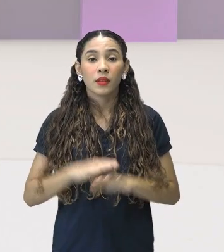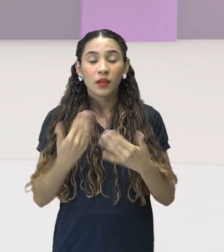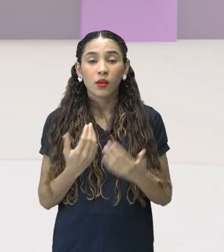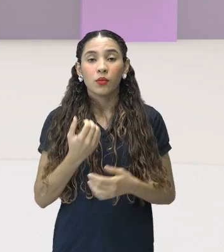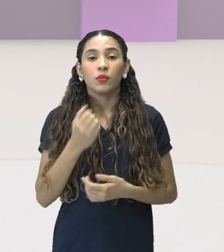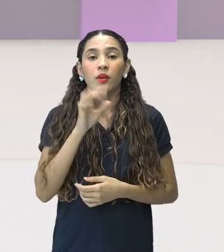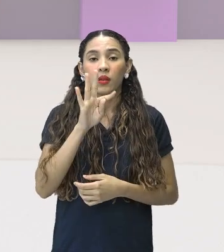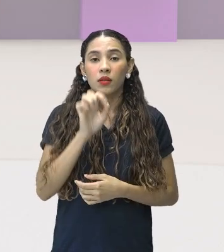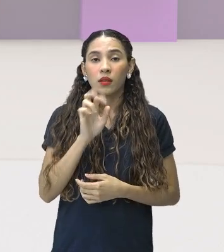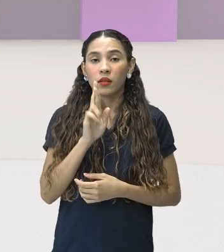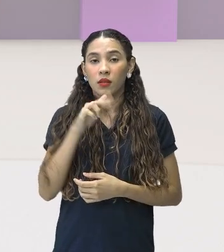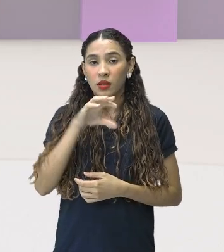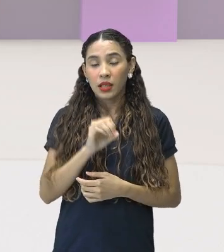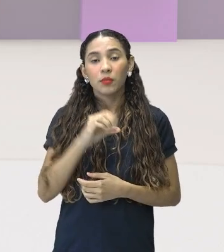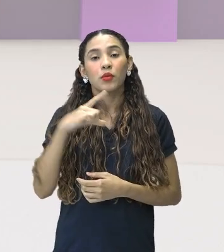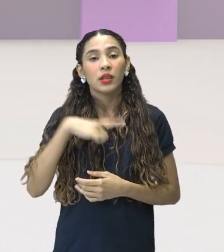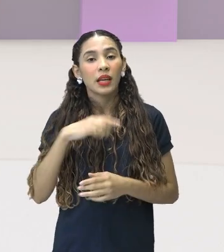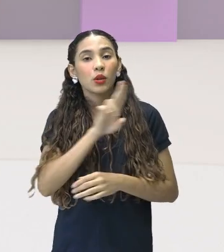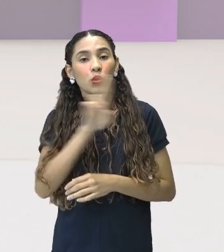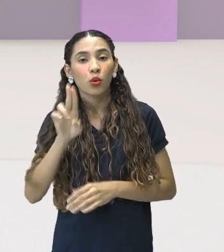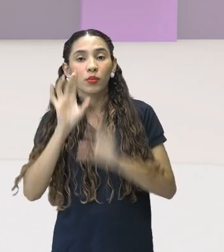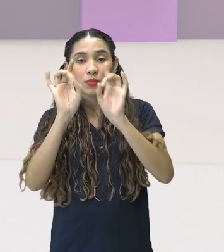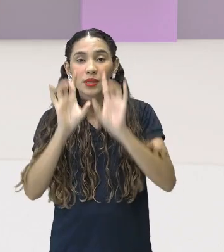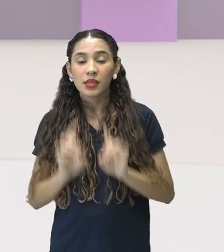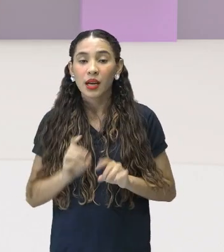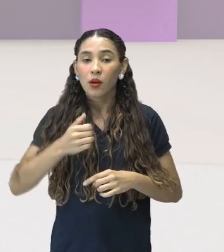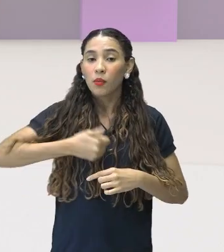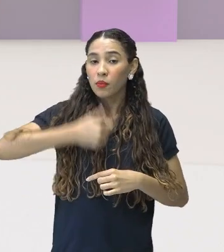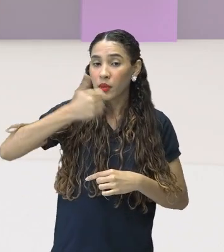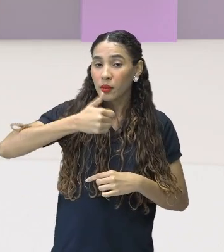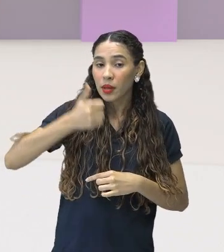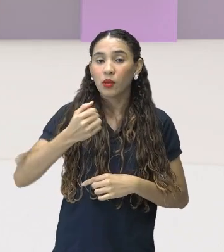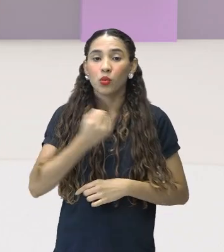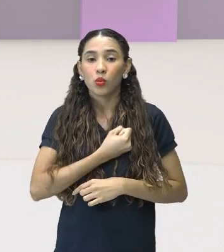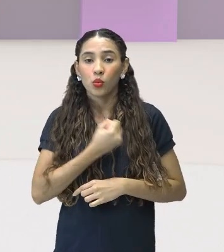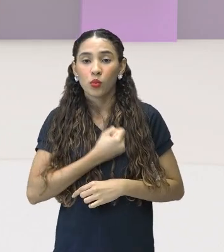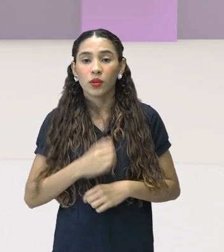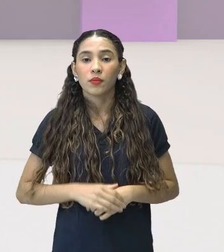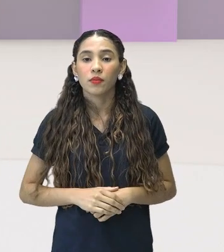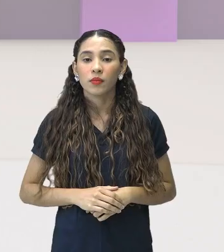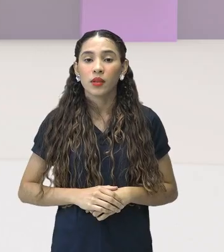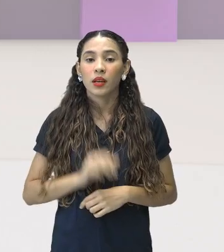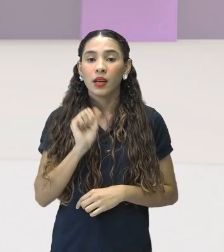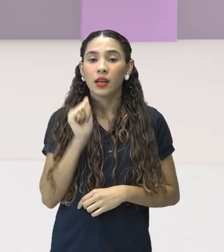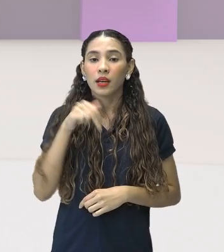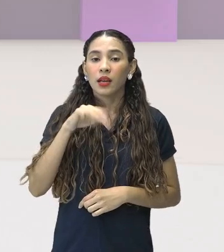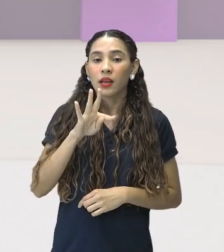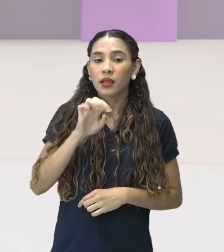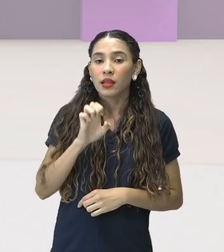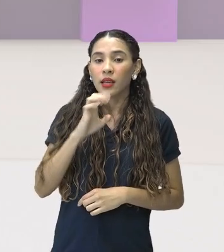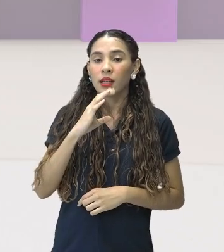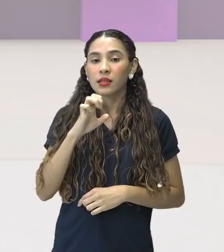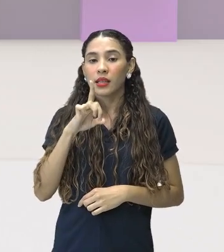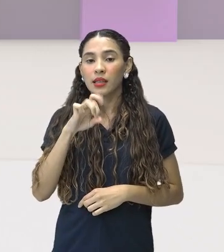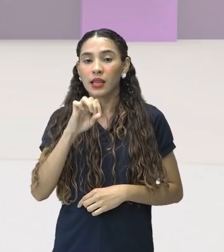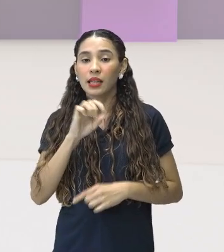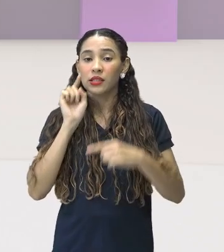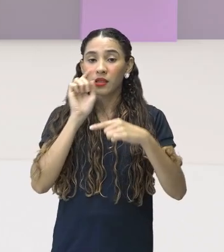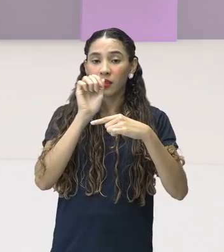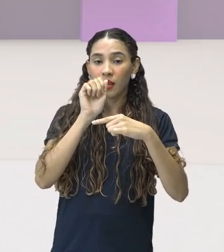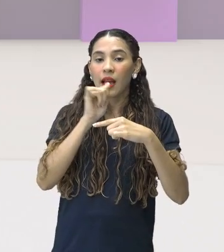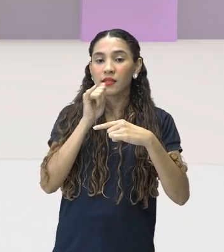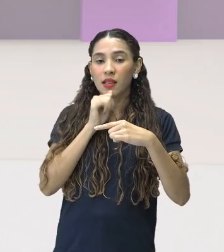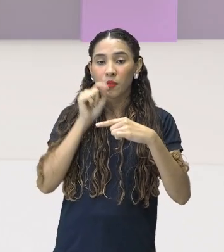razão recebem nomes especiais. O primeiro número chama-se antecedente e o segundo